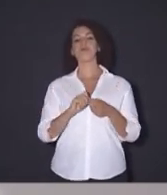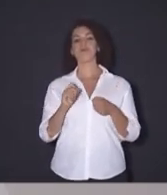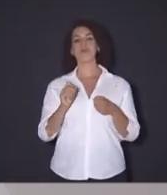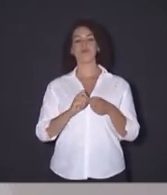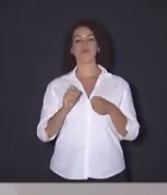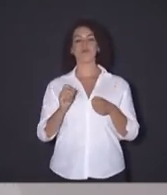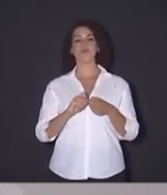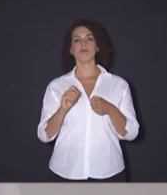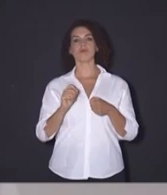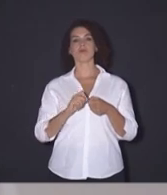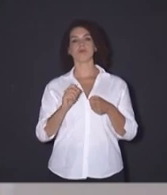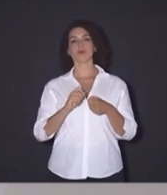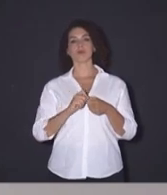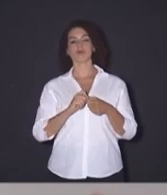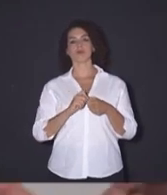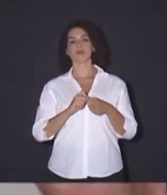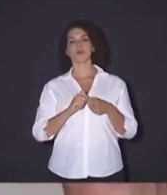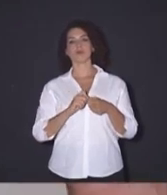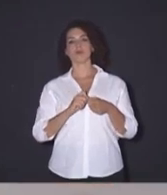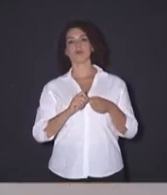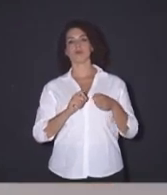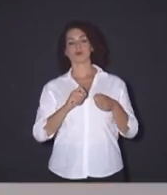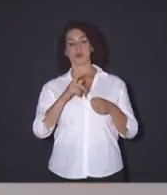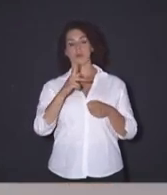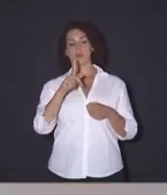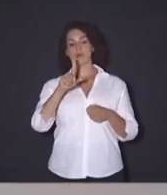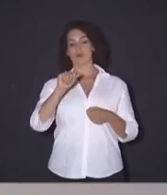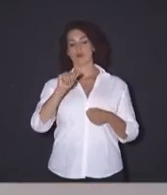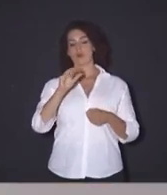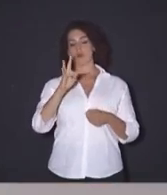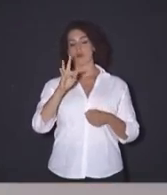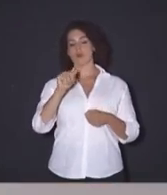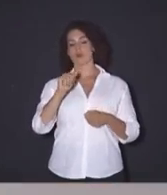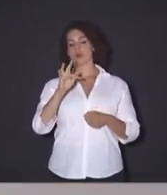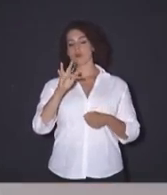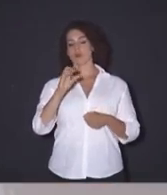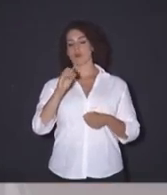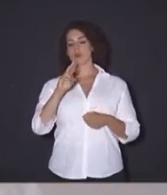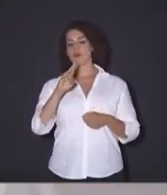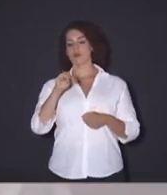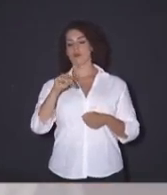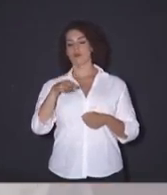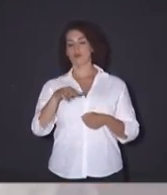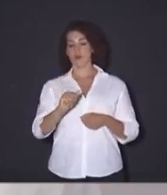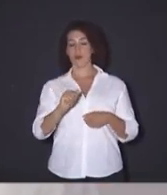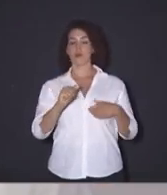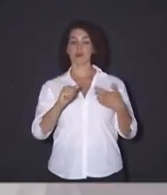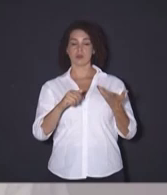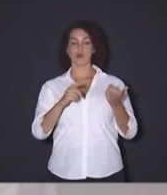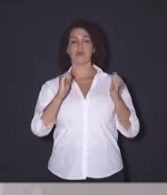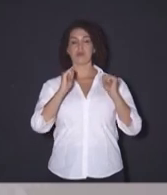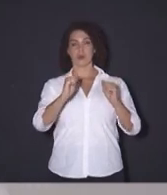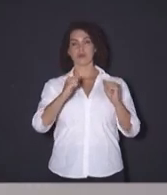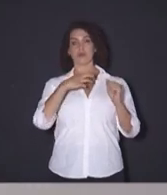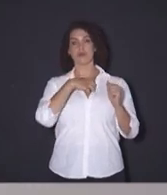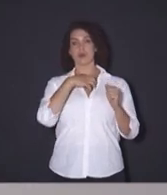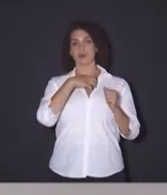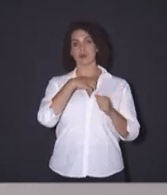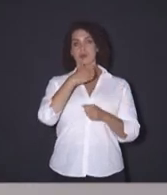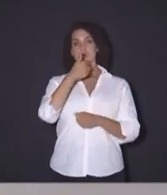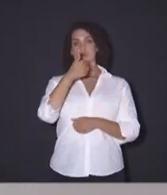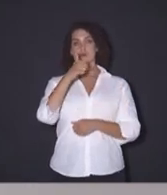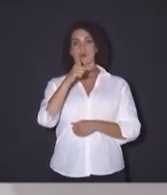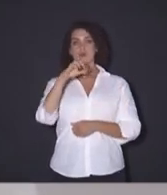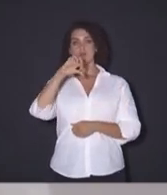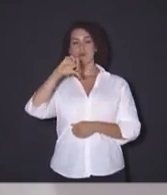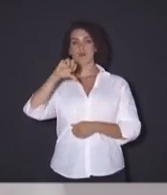uma plataforma que a gente disponibiliza essas iniciativas na bahia que é o bahia 1 798 controle a gente construiu